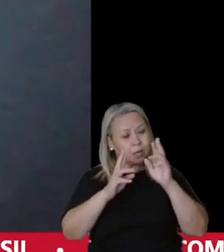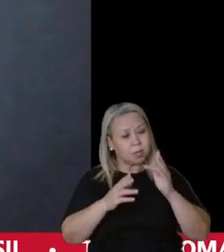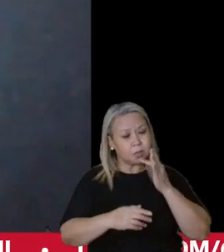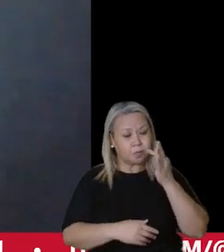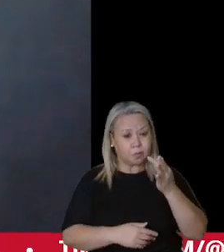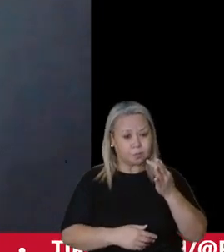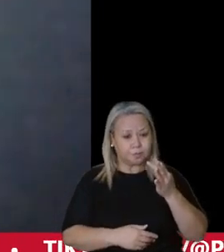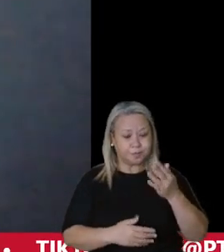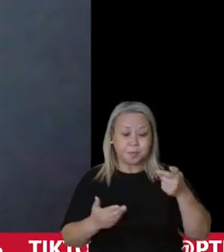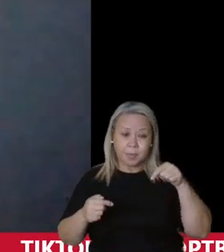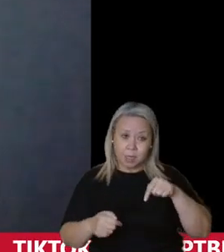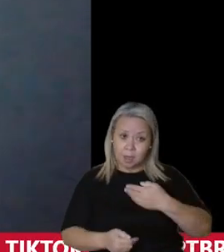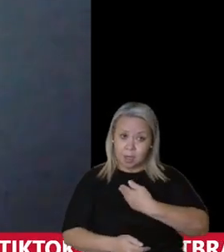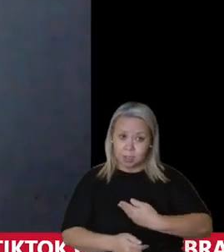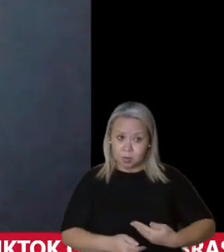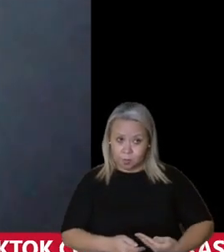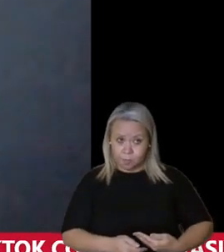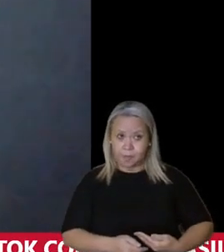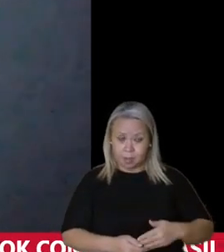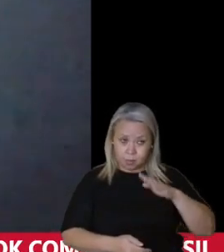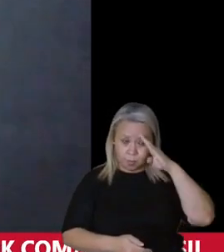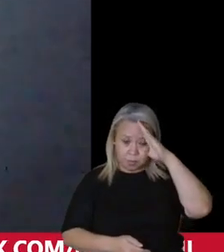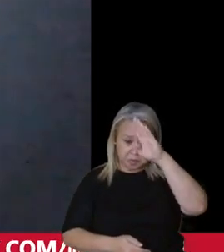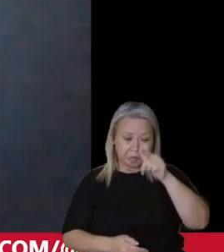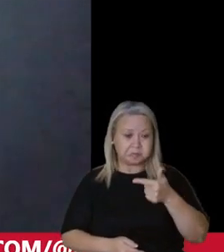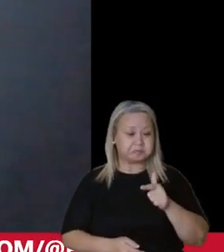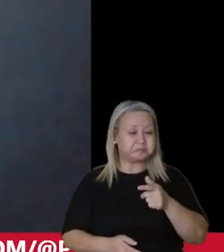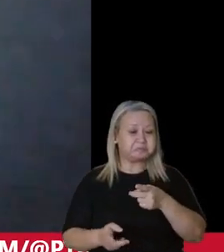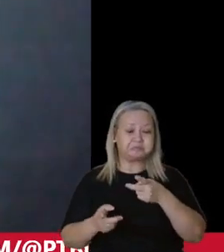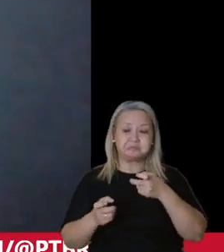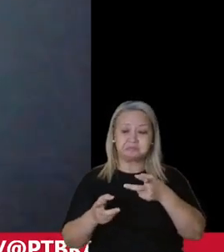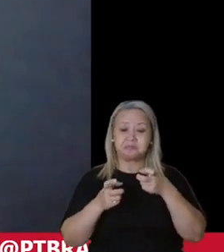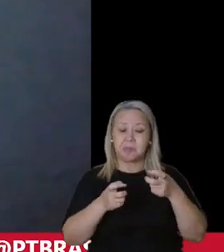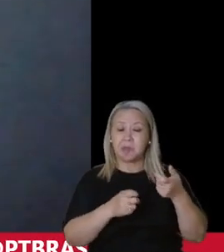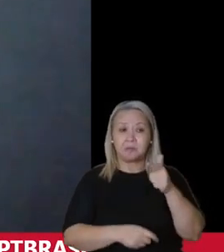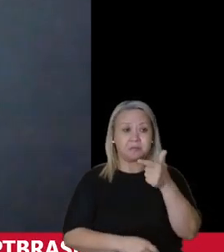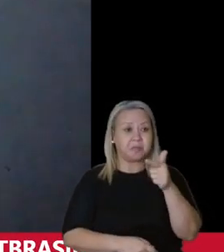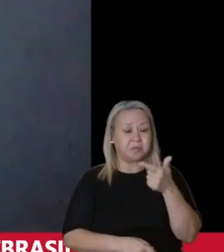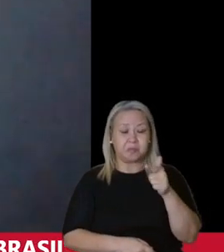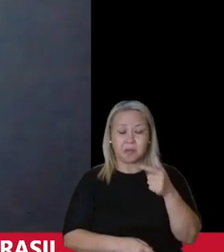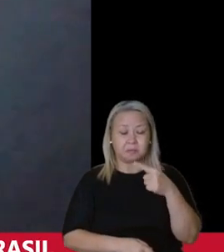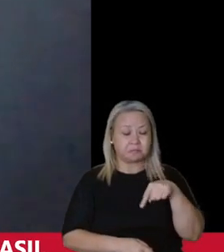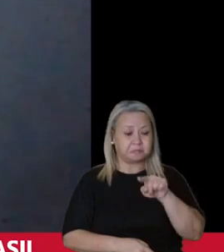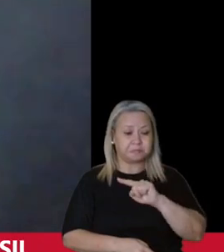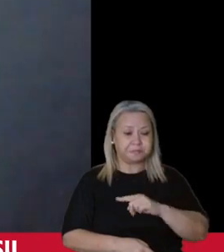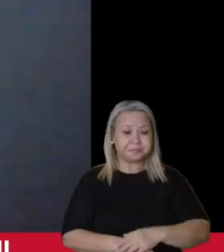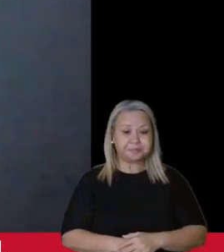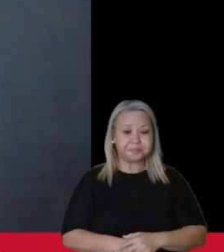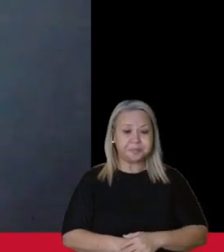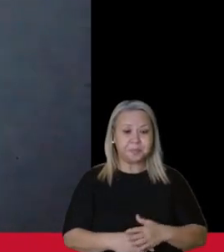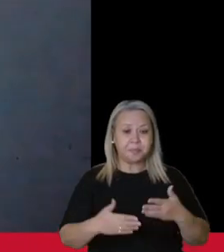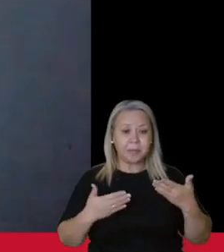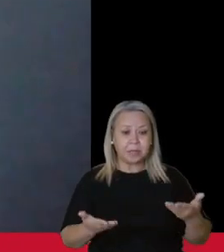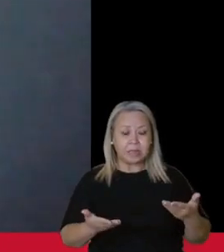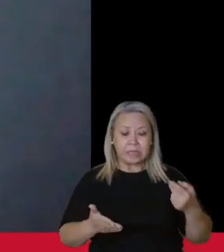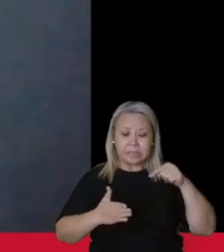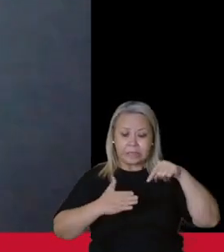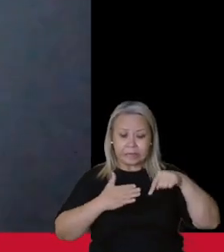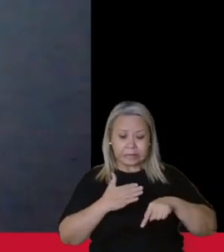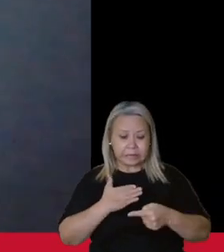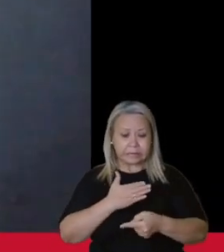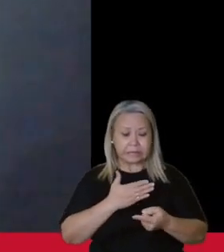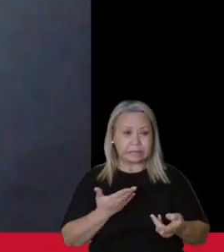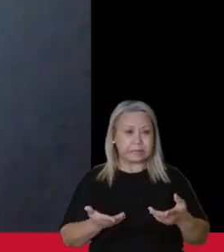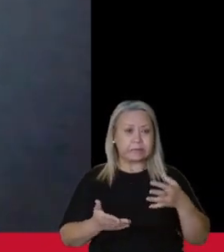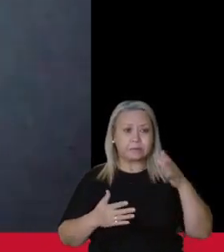consegue visualizar isso. E a geração que vem depois de mim é uma geração que vem num buraco assim que a gente não sabe